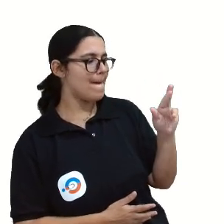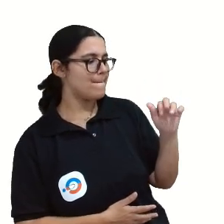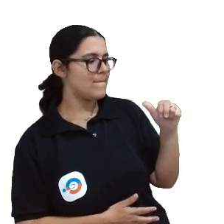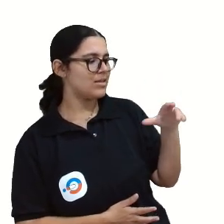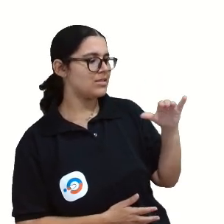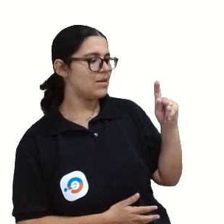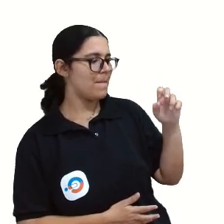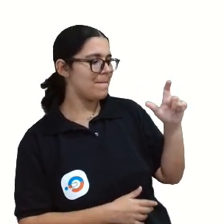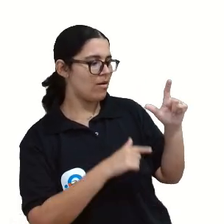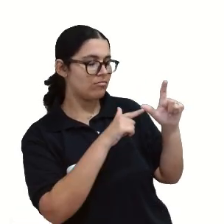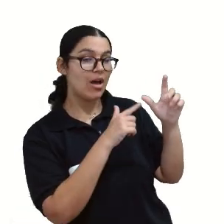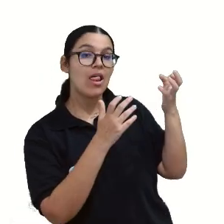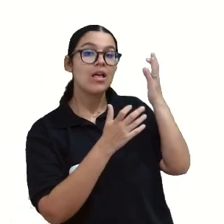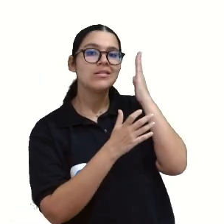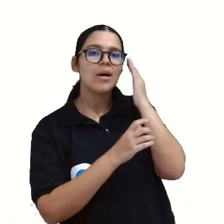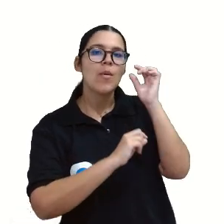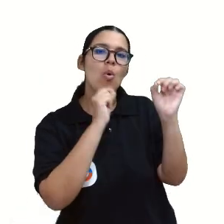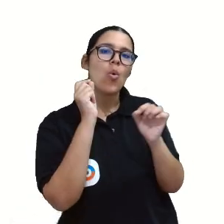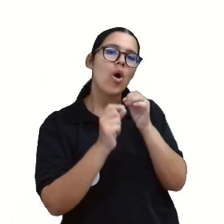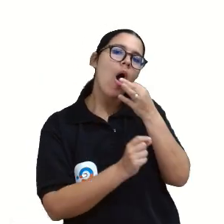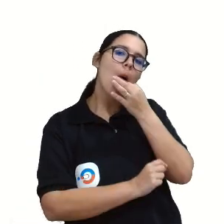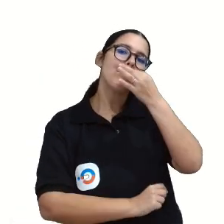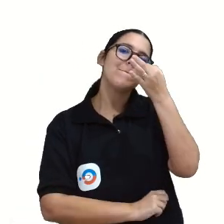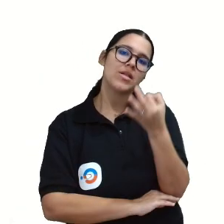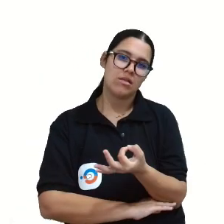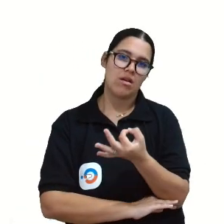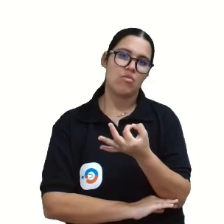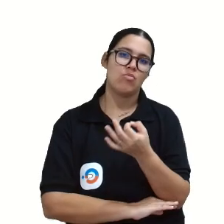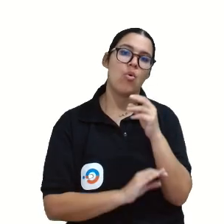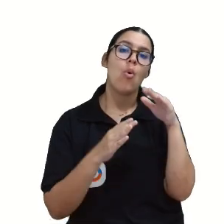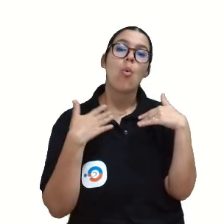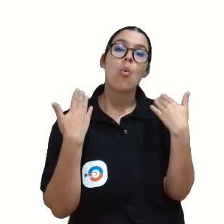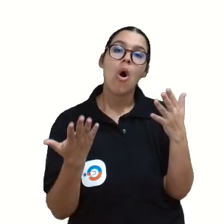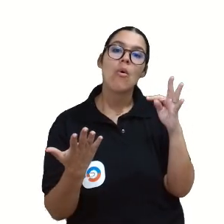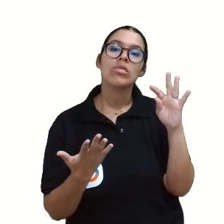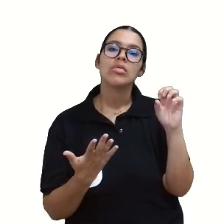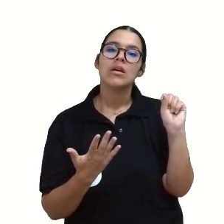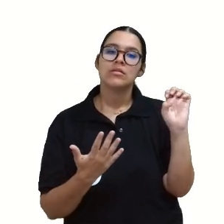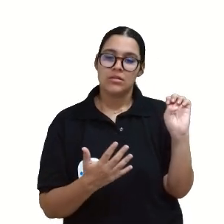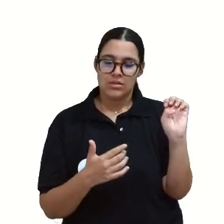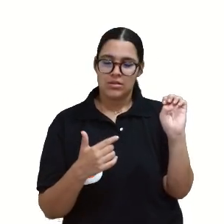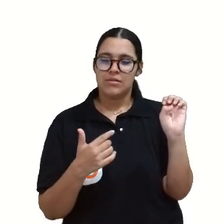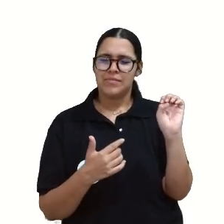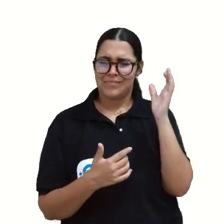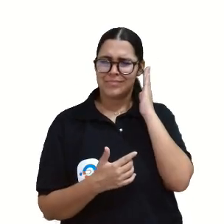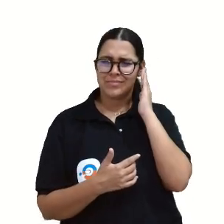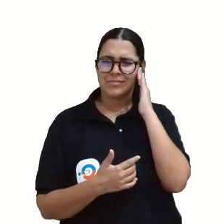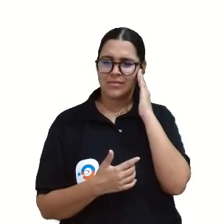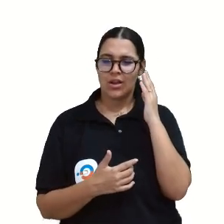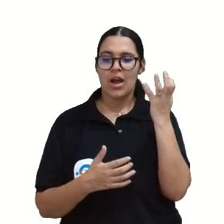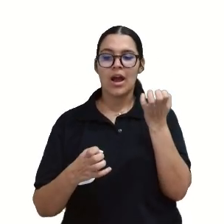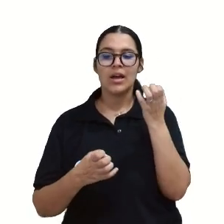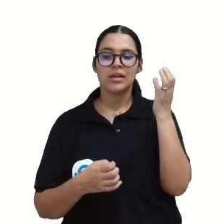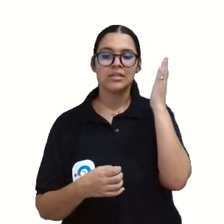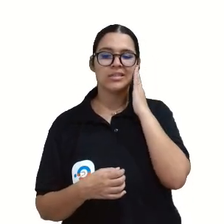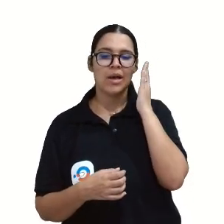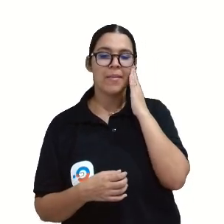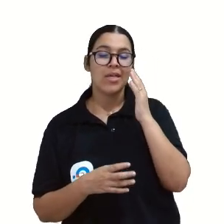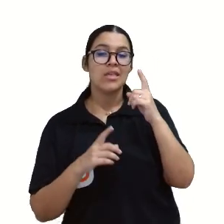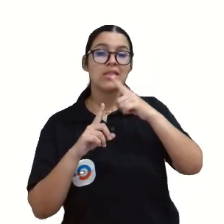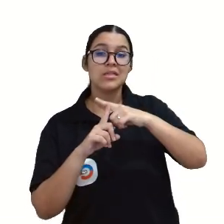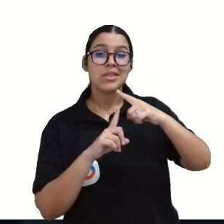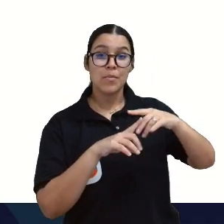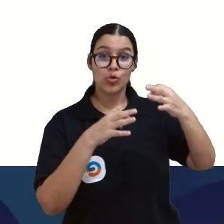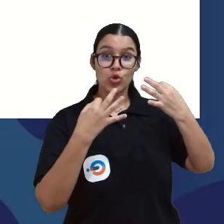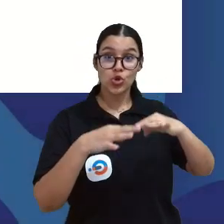querendo falar de tese, ok? Então, qual é a tese do texto? Informar os tipos de dores que temos durante uma